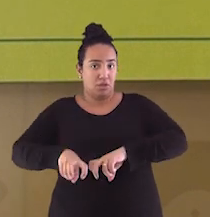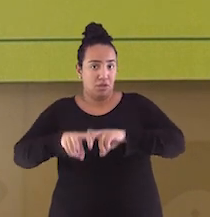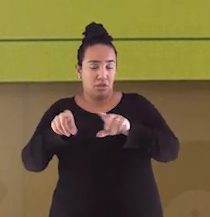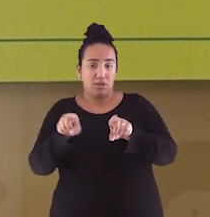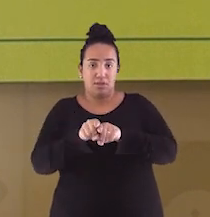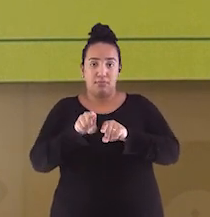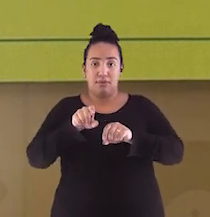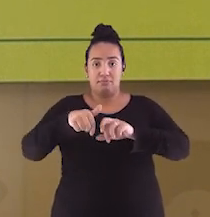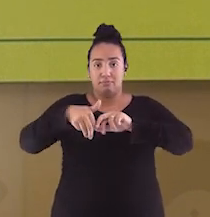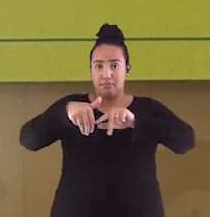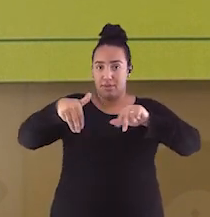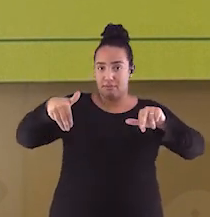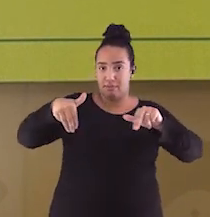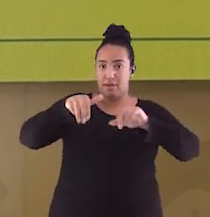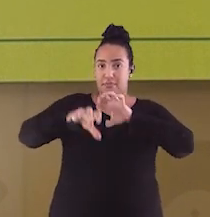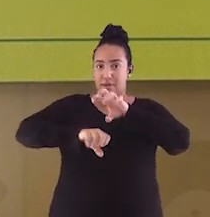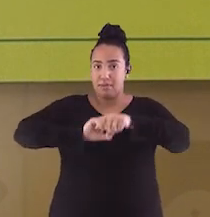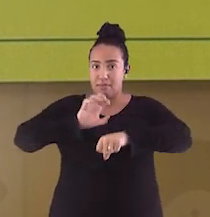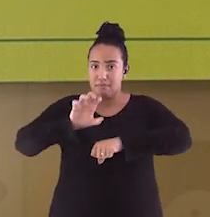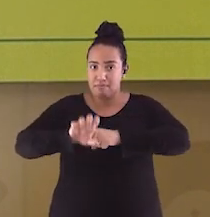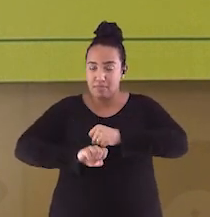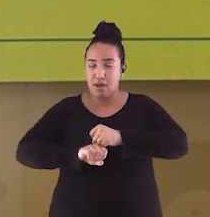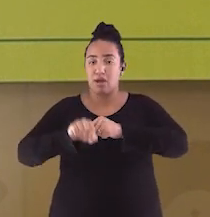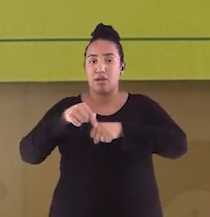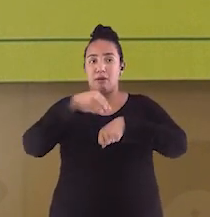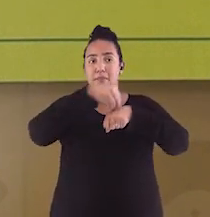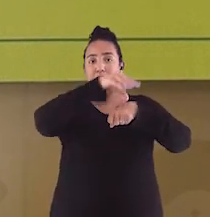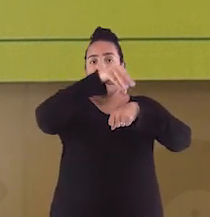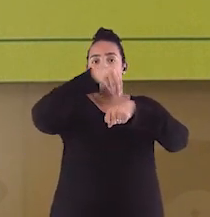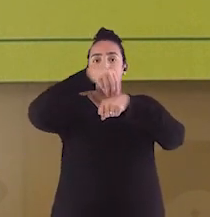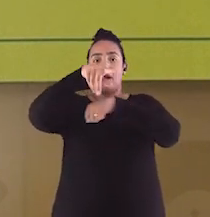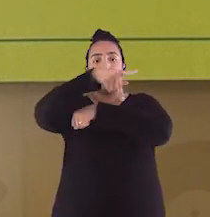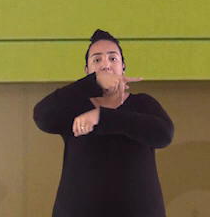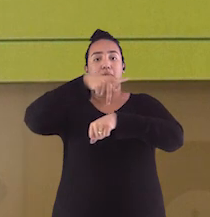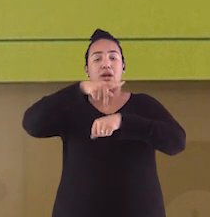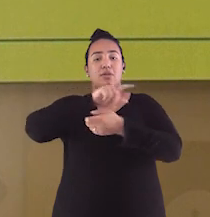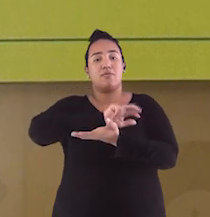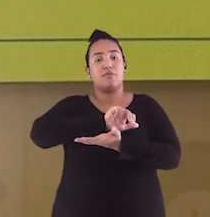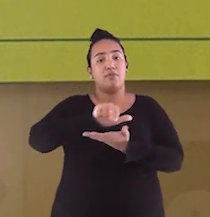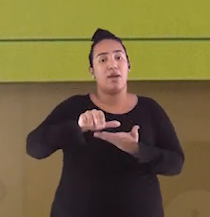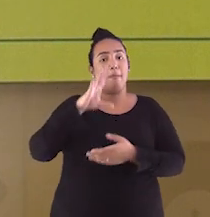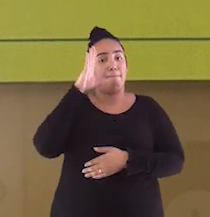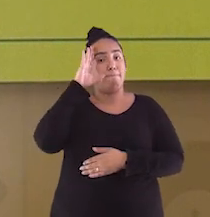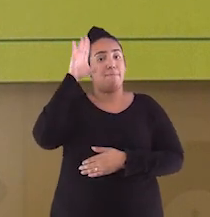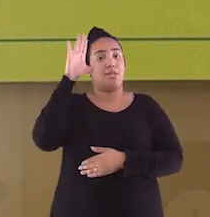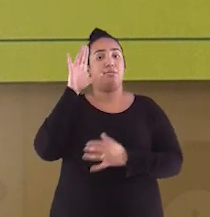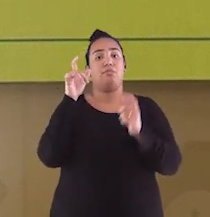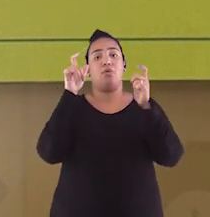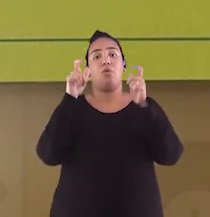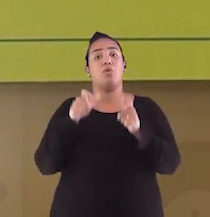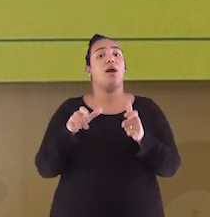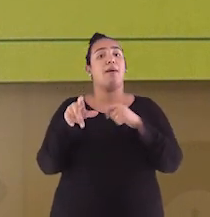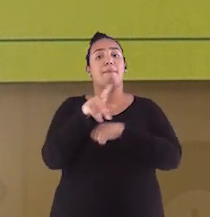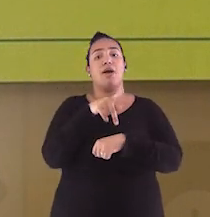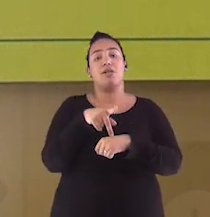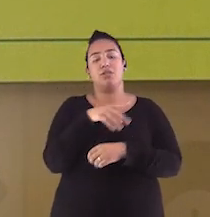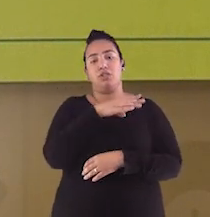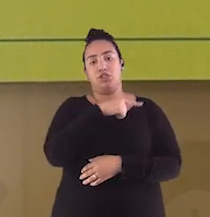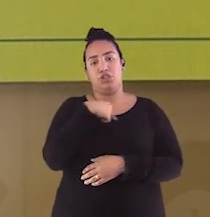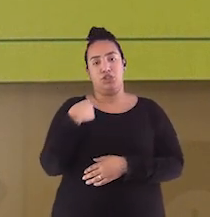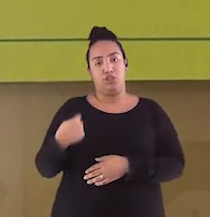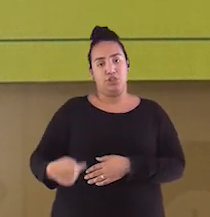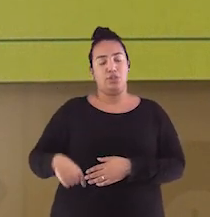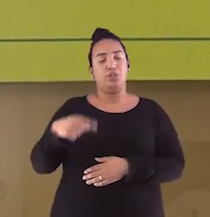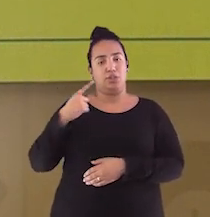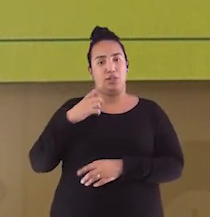exploração mineral, voltada à exportação para diversos países, principalmente para a China, que possui uma grande